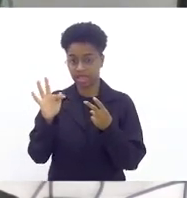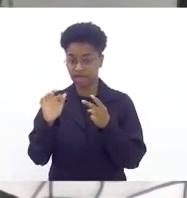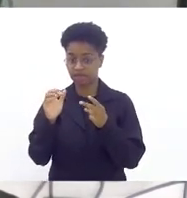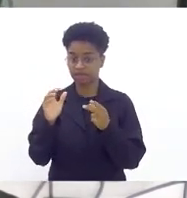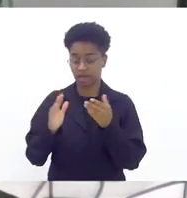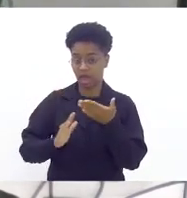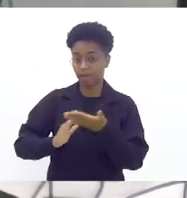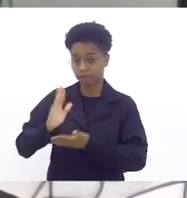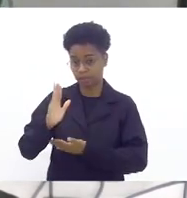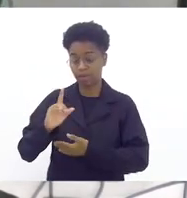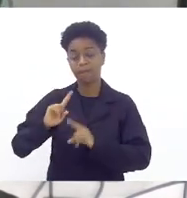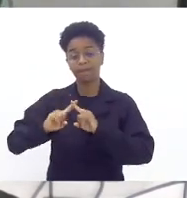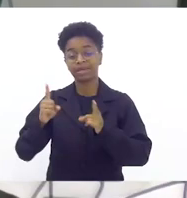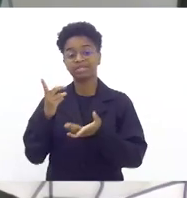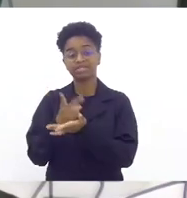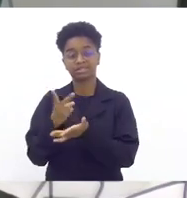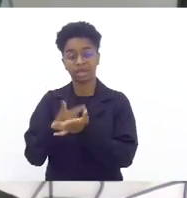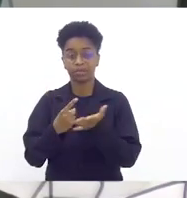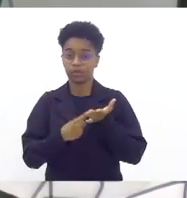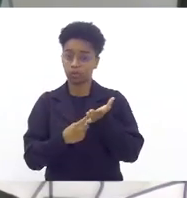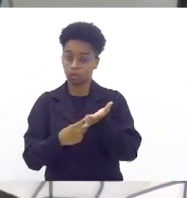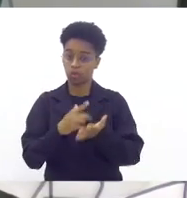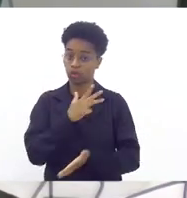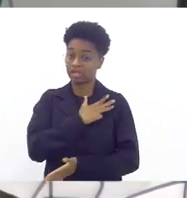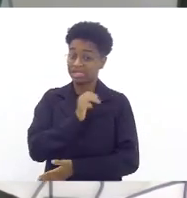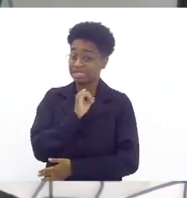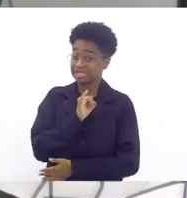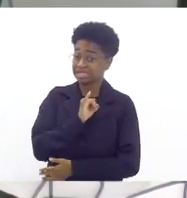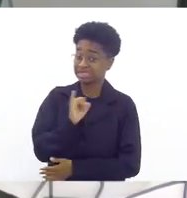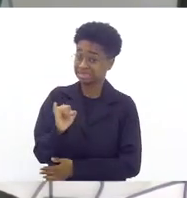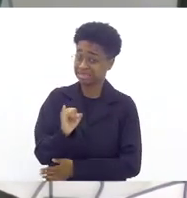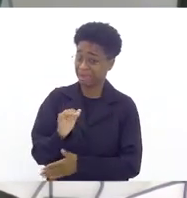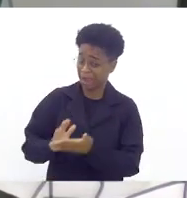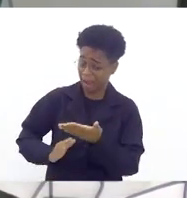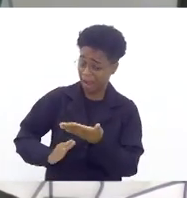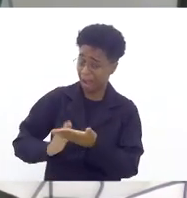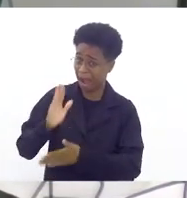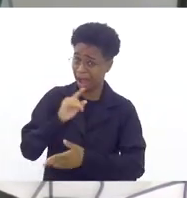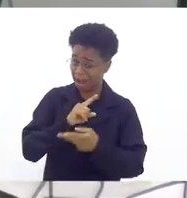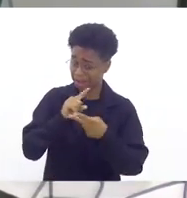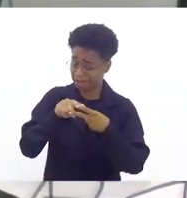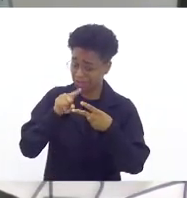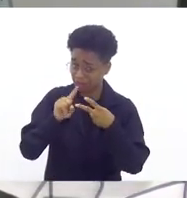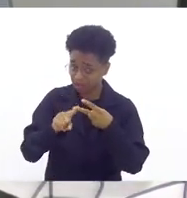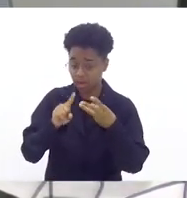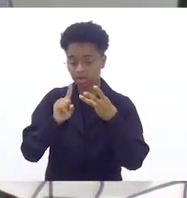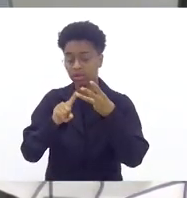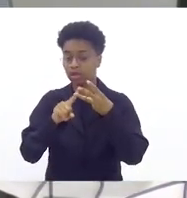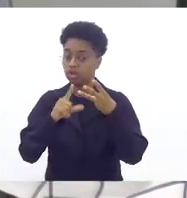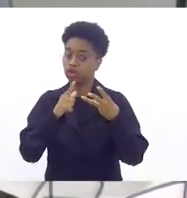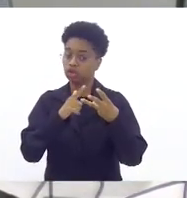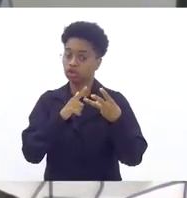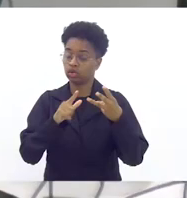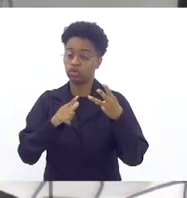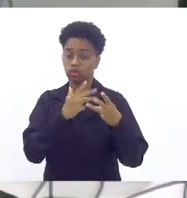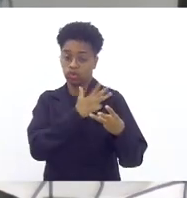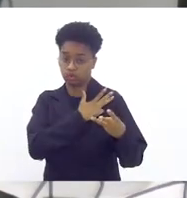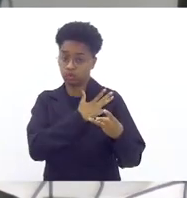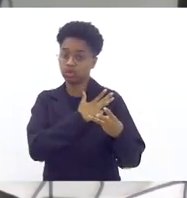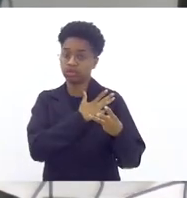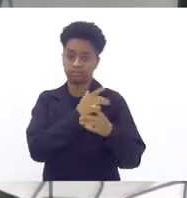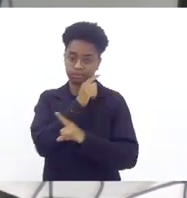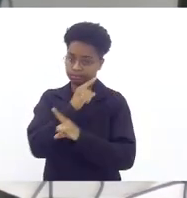ter o compromisso do Lula que caso essa desgraça passe, que ele vai vetar como ele comprometeu e